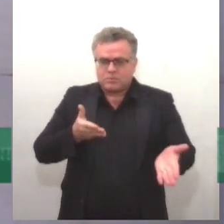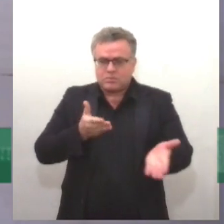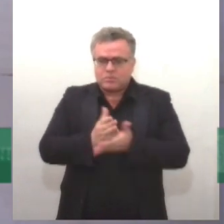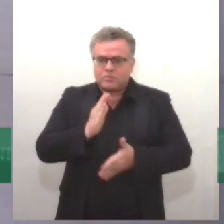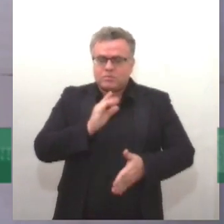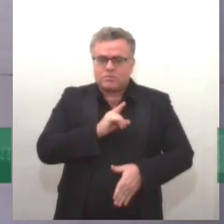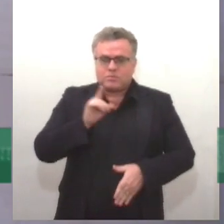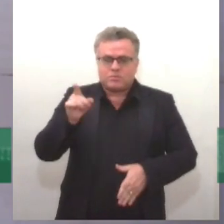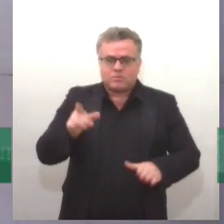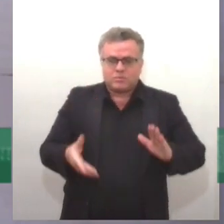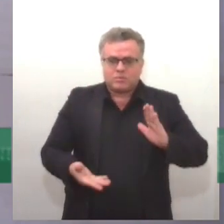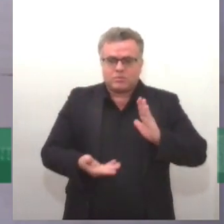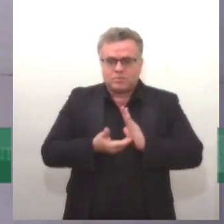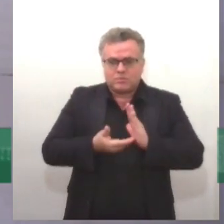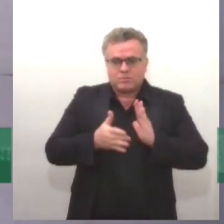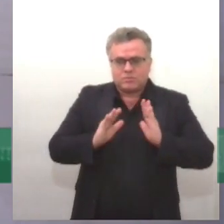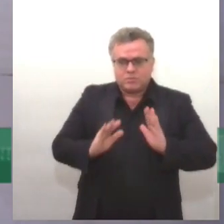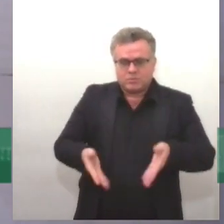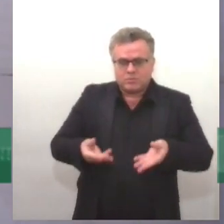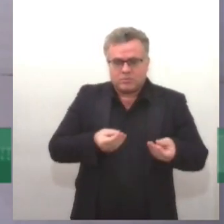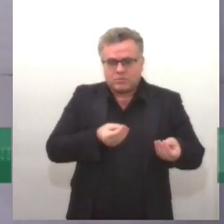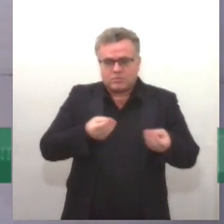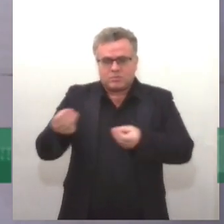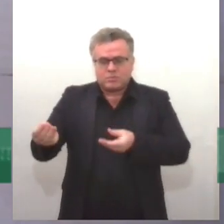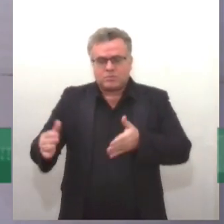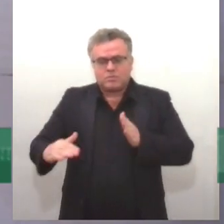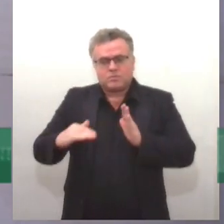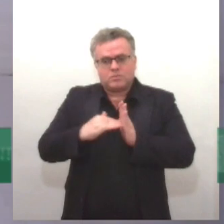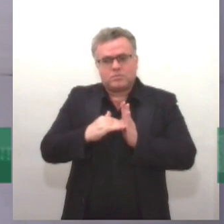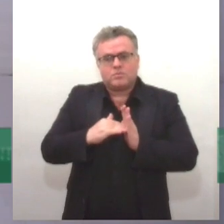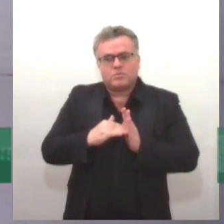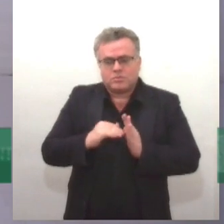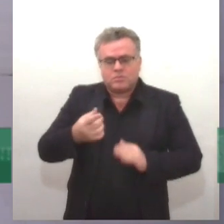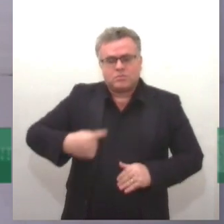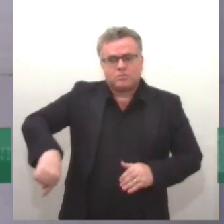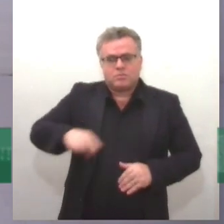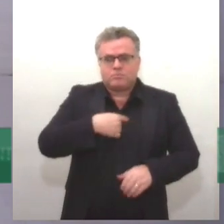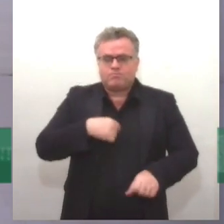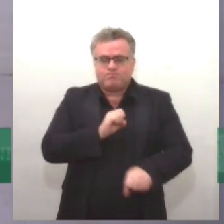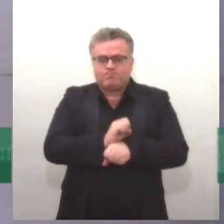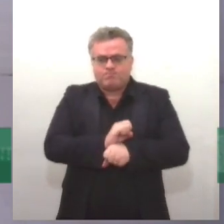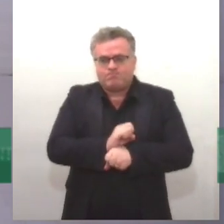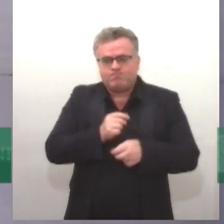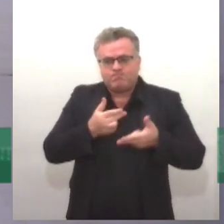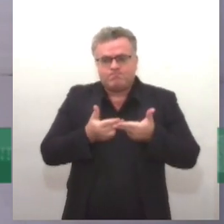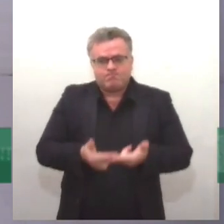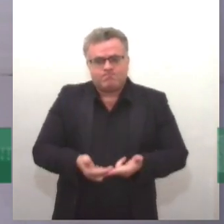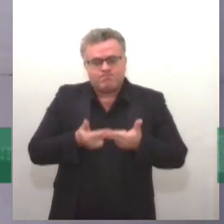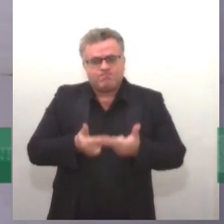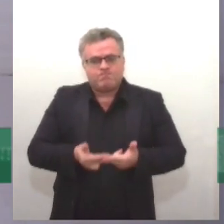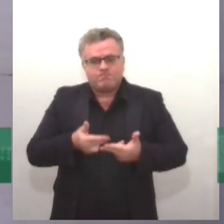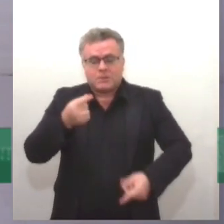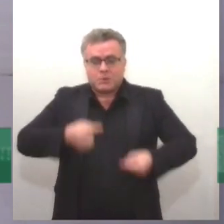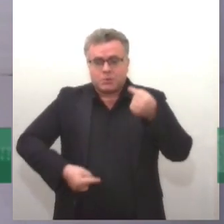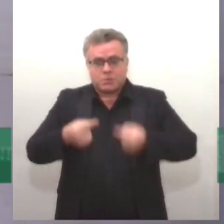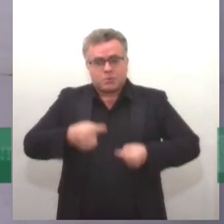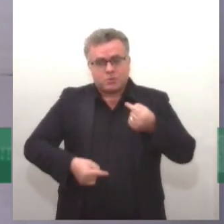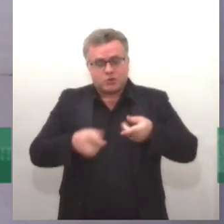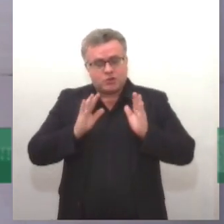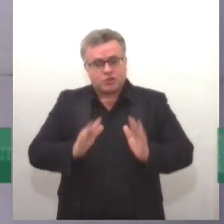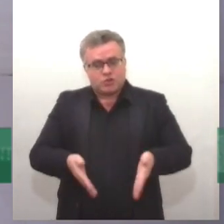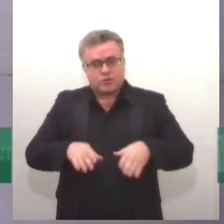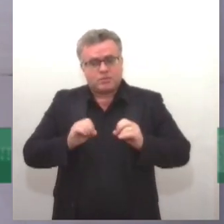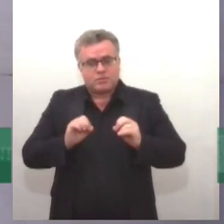foi remetido agora ao Senado Federal, a gente vai aguardar aí qual vai ser a discussão no Senado Federal e as mobilizações, sempre há